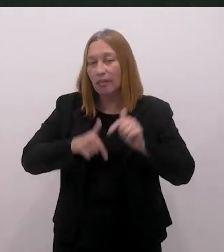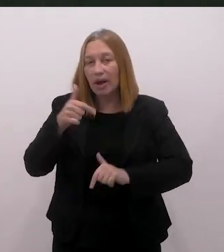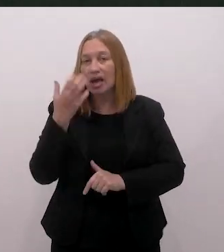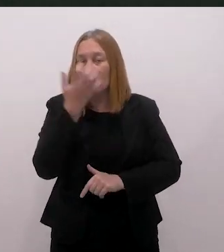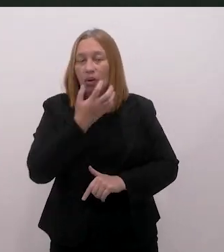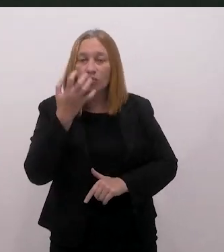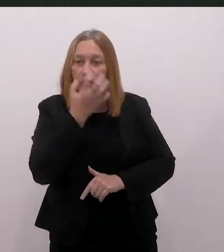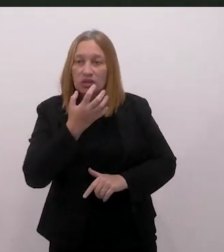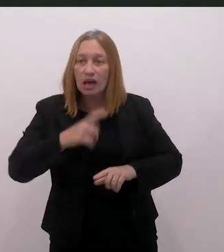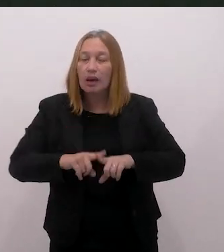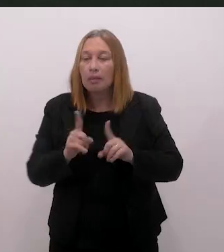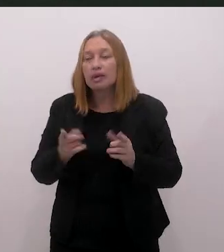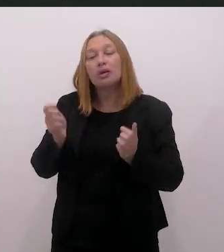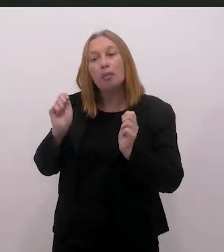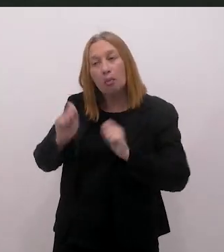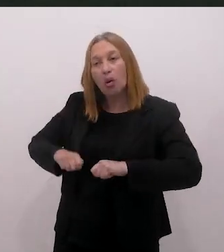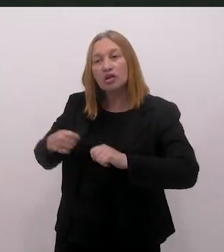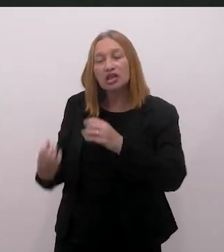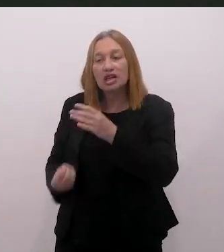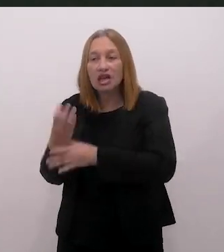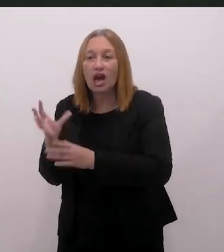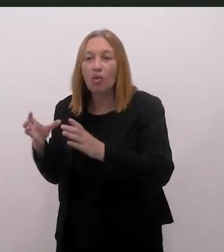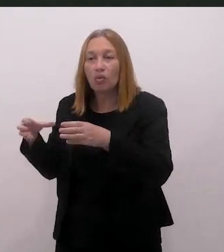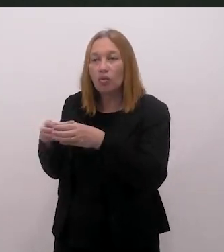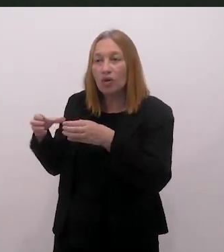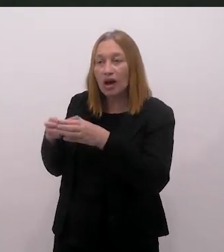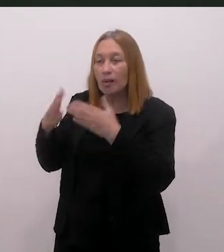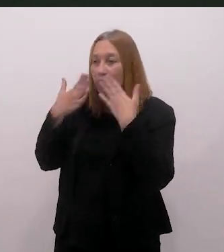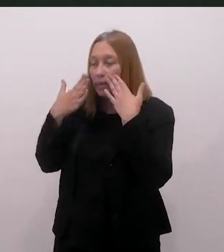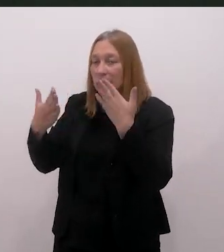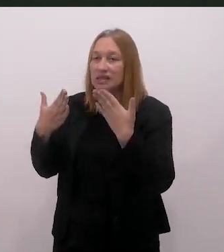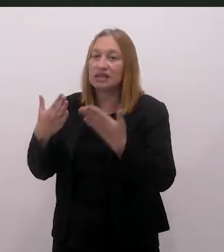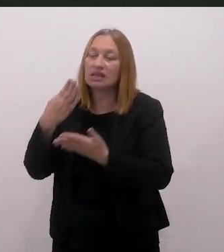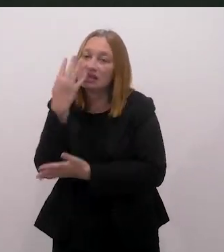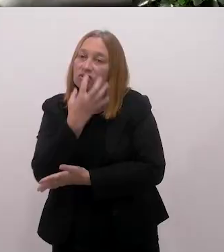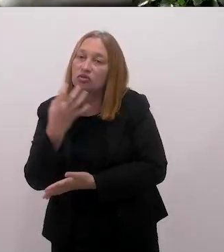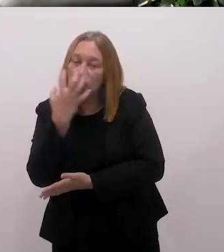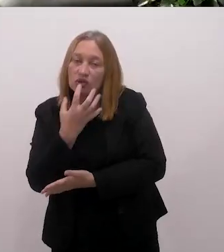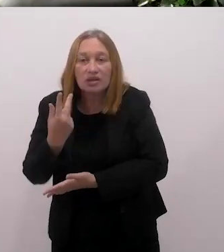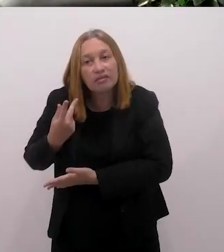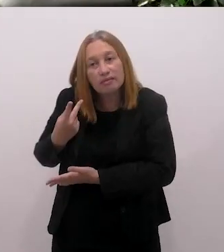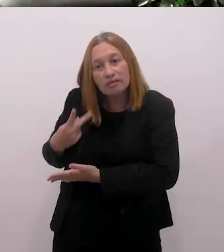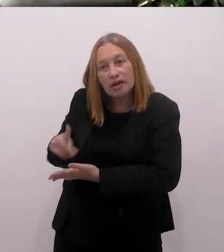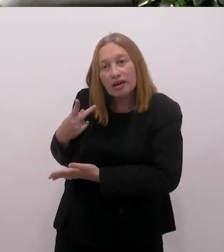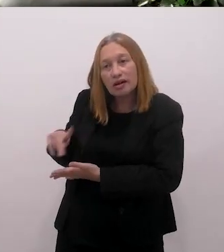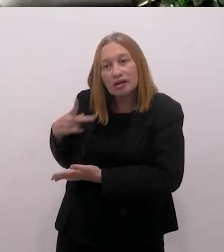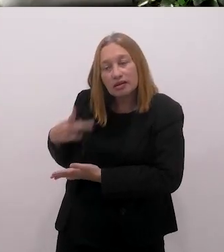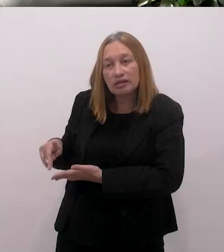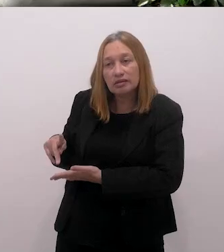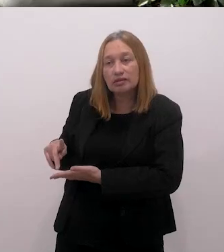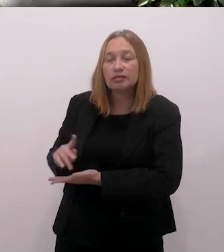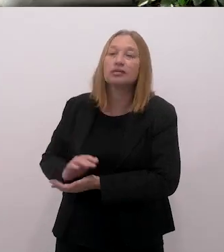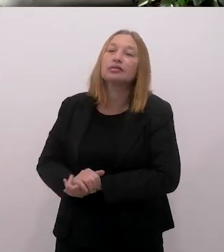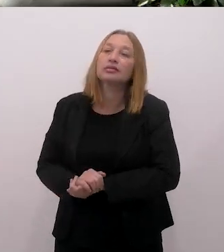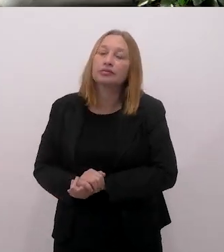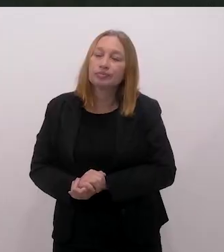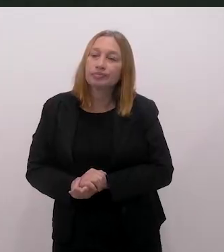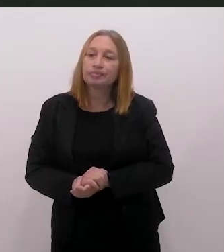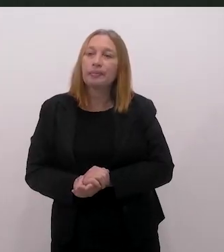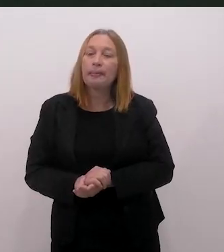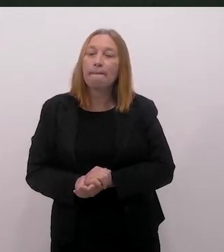conseguem colocar os trabalhos deles, mas a gente pode criar um espaço para colocar